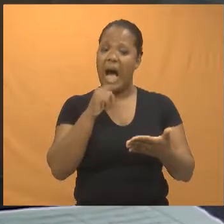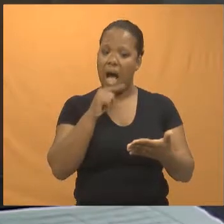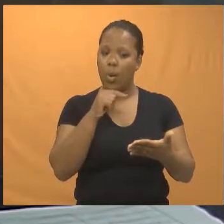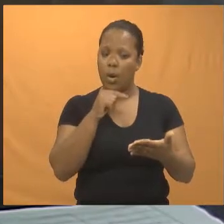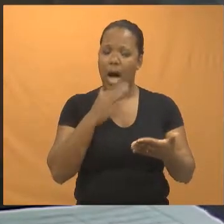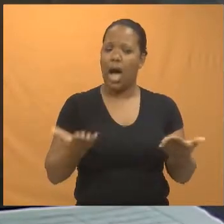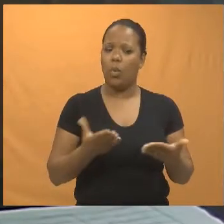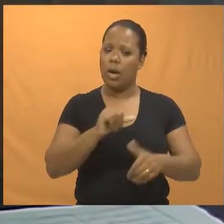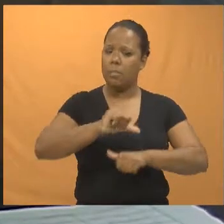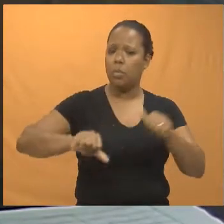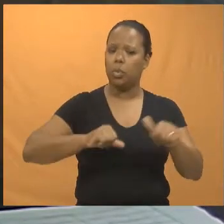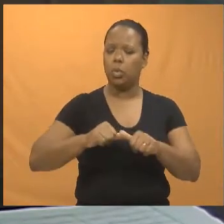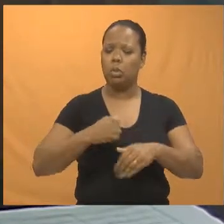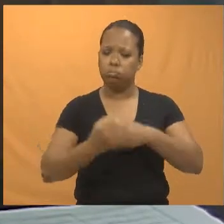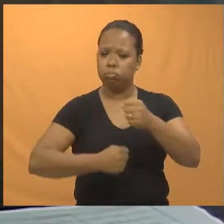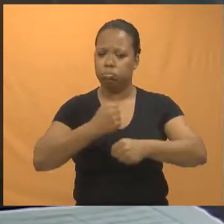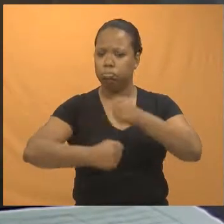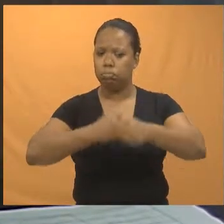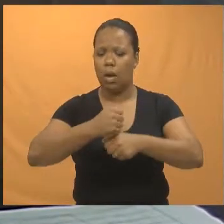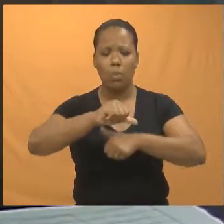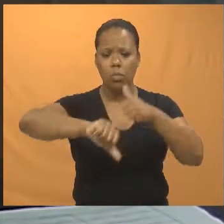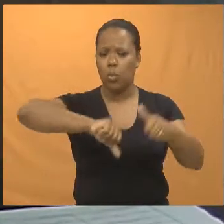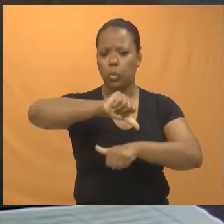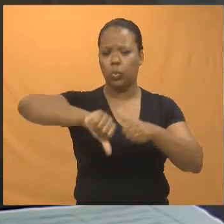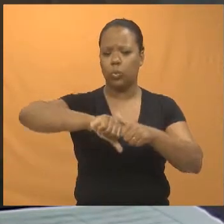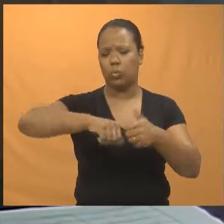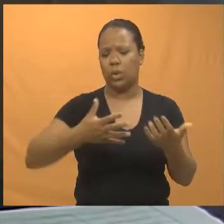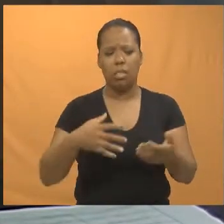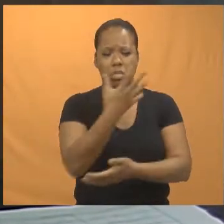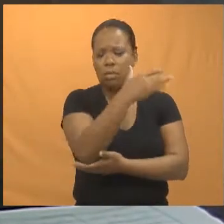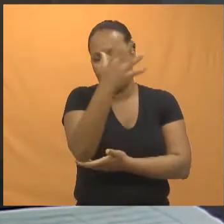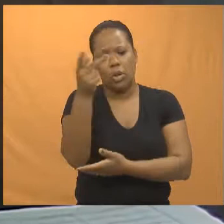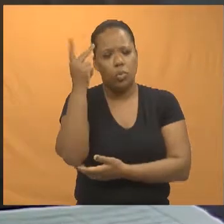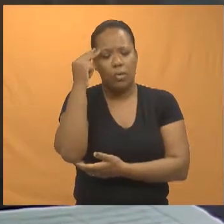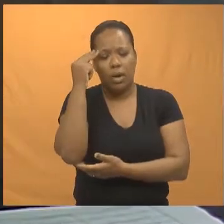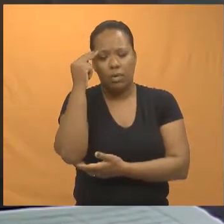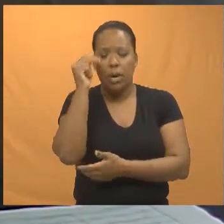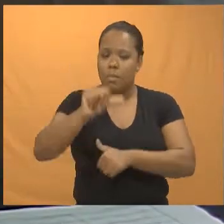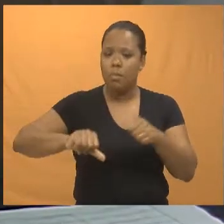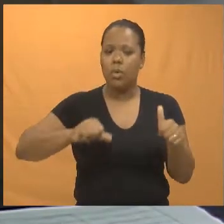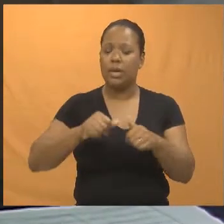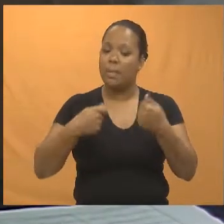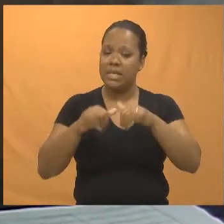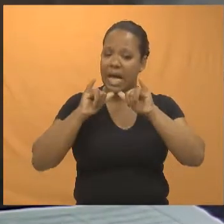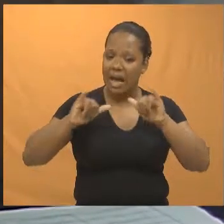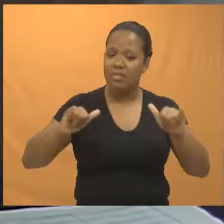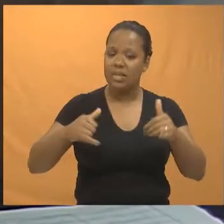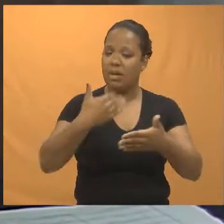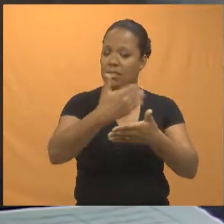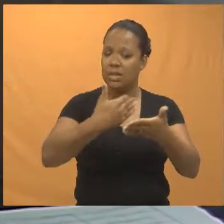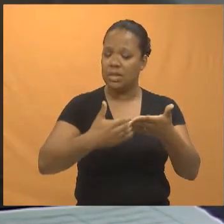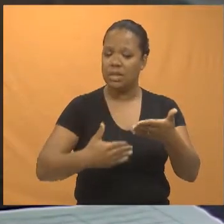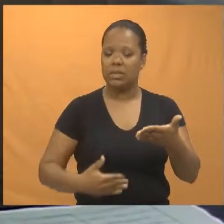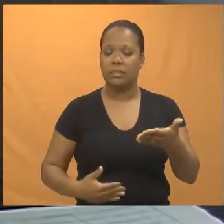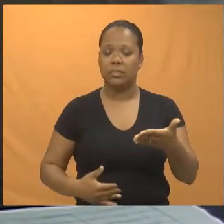preservação, mas com o passar do tempo, por razões da própria natureza, passa a não ser mais. Então é necessário atualizar isso.